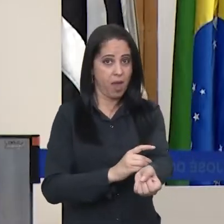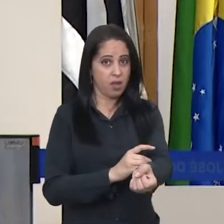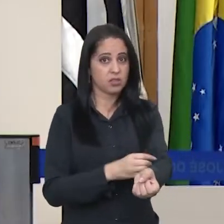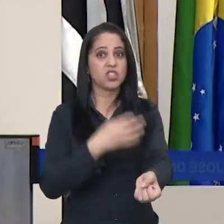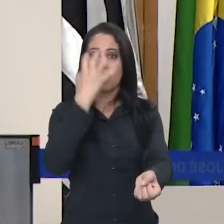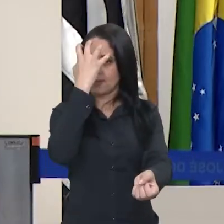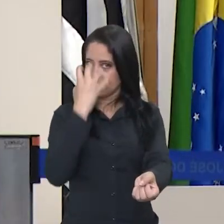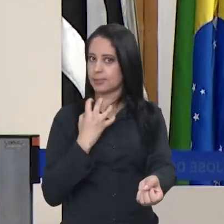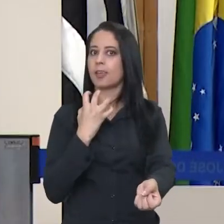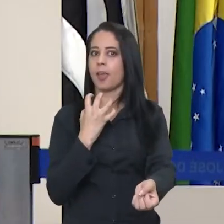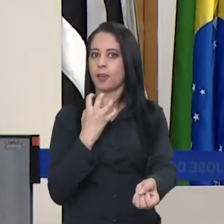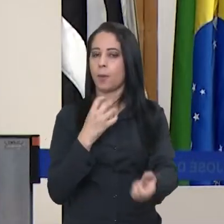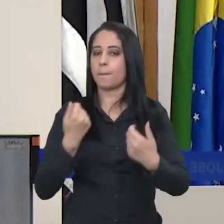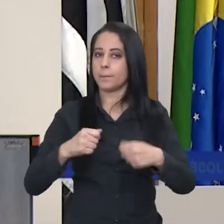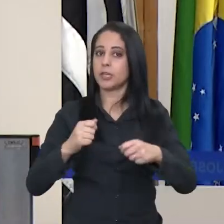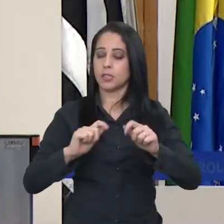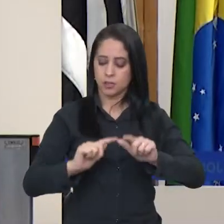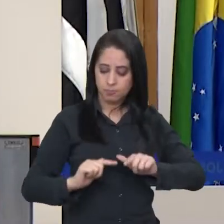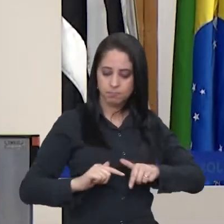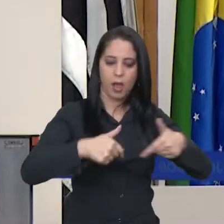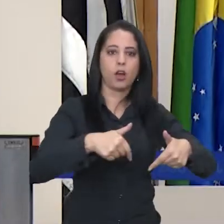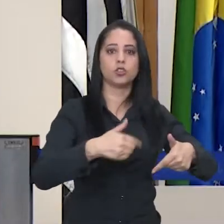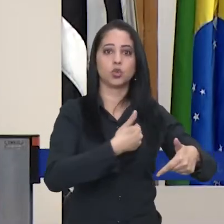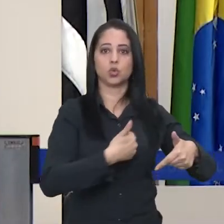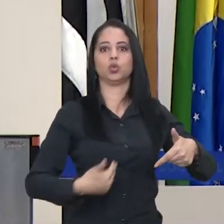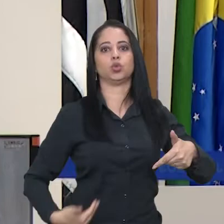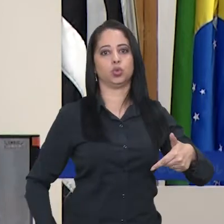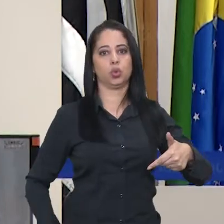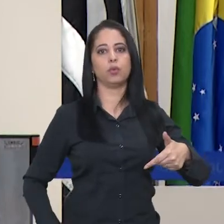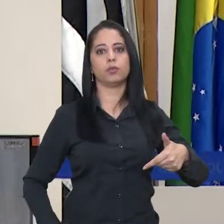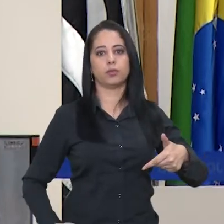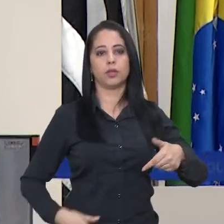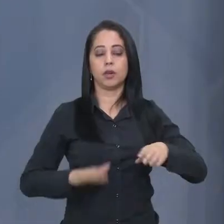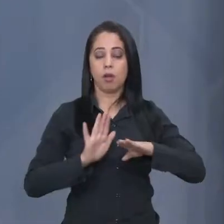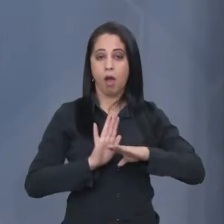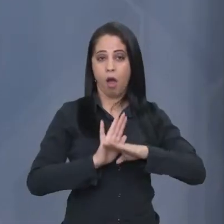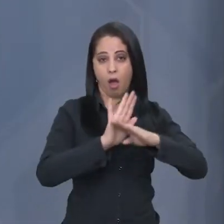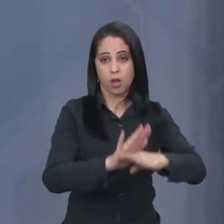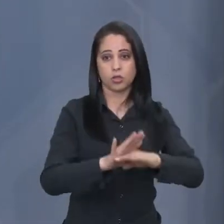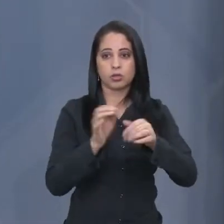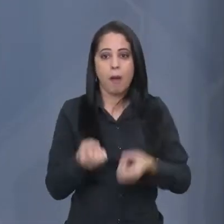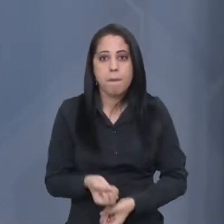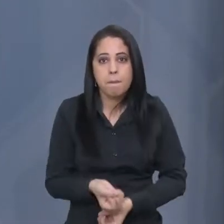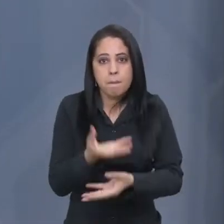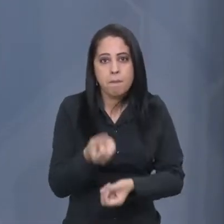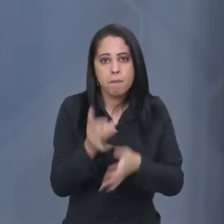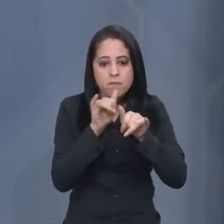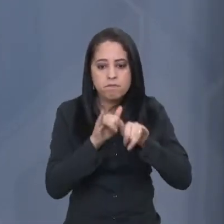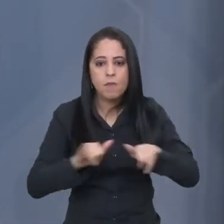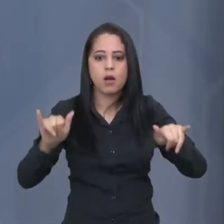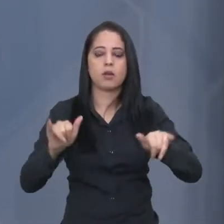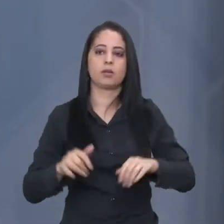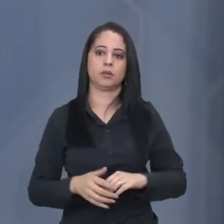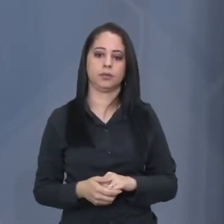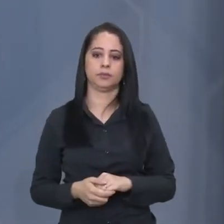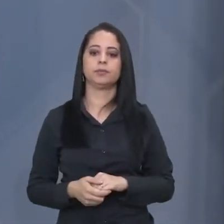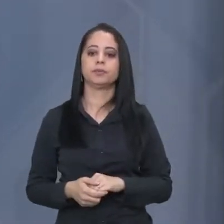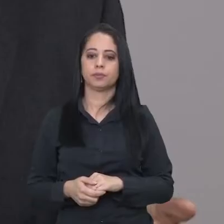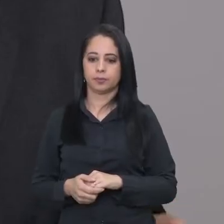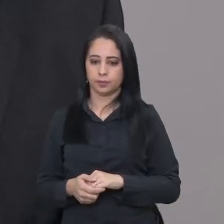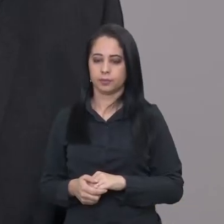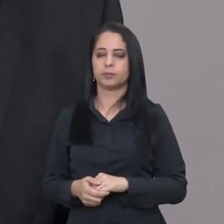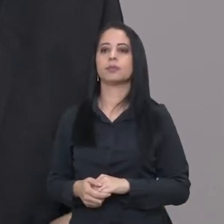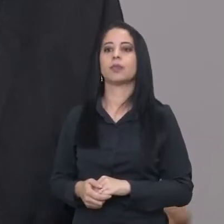muito séria e é preciso apostar em políticas públicas de prevenção e também ampliar as informações sobre a